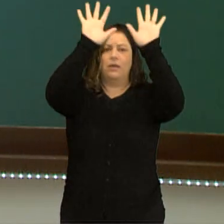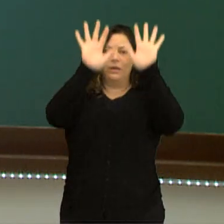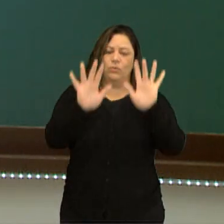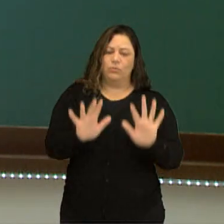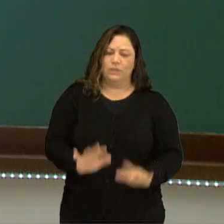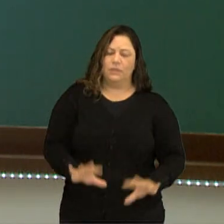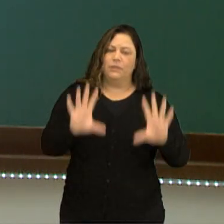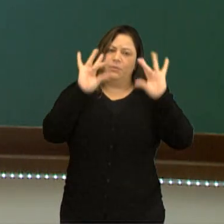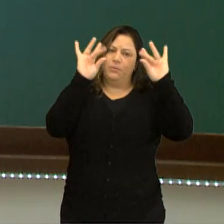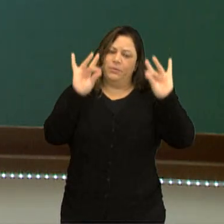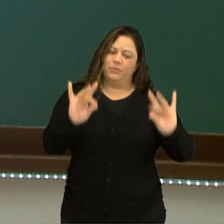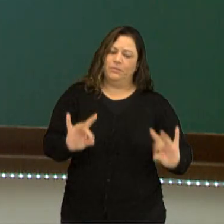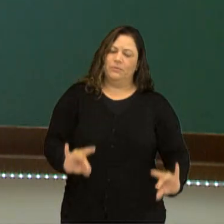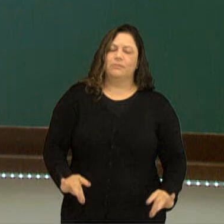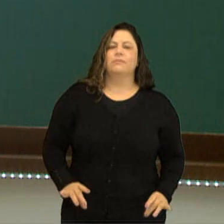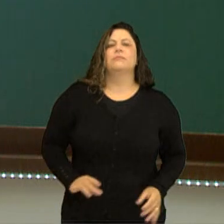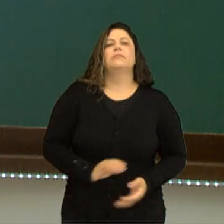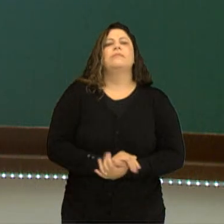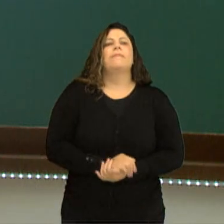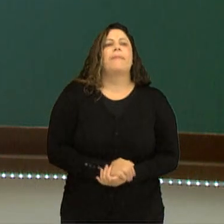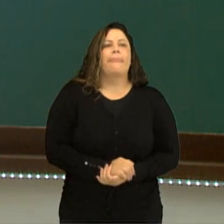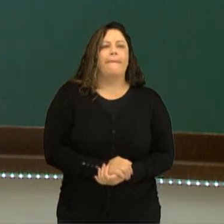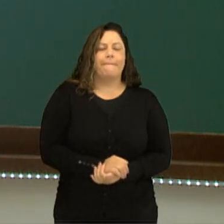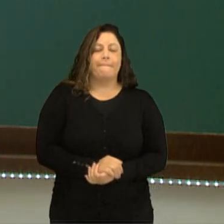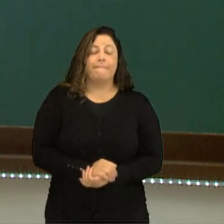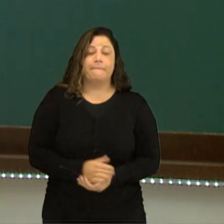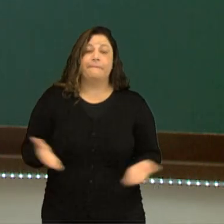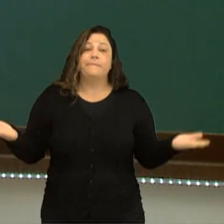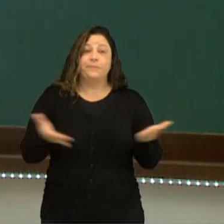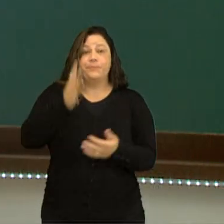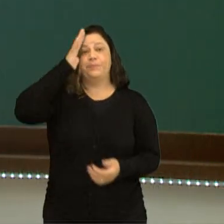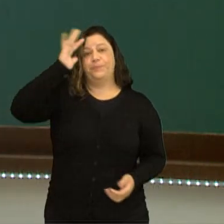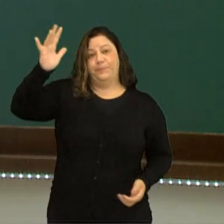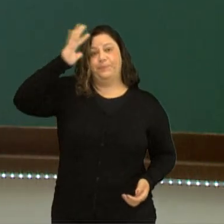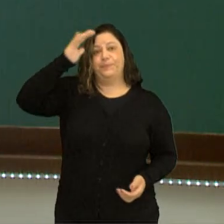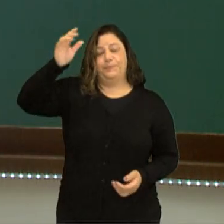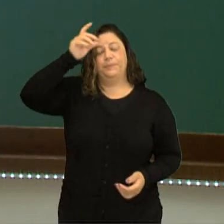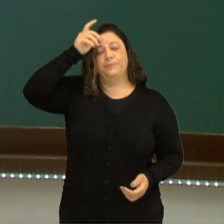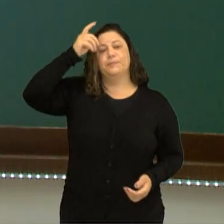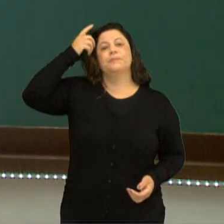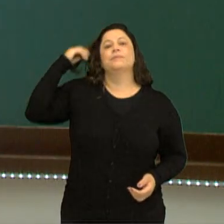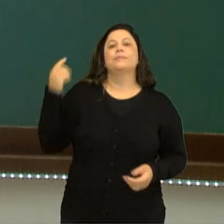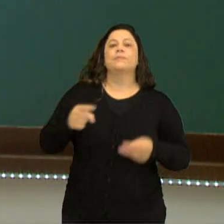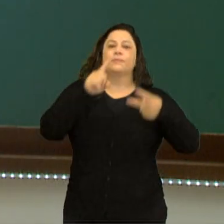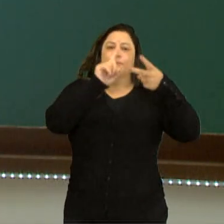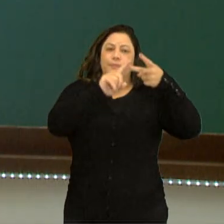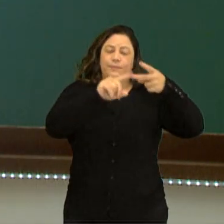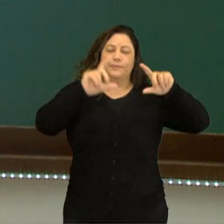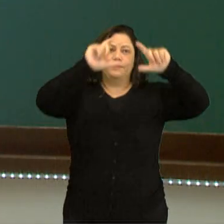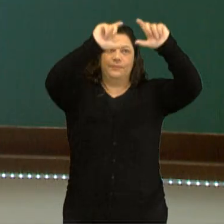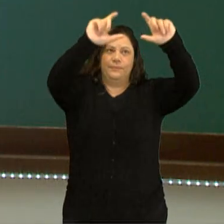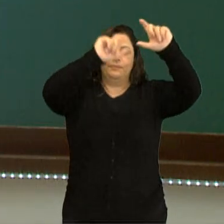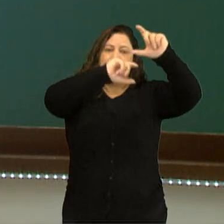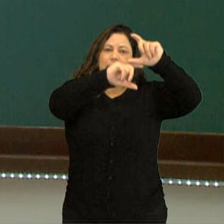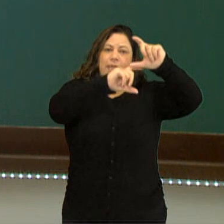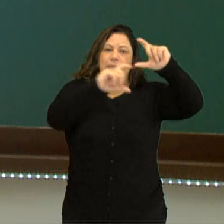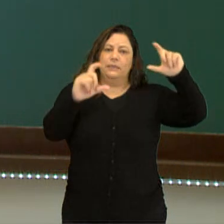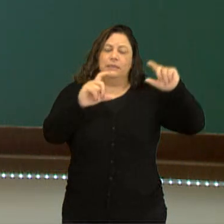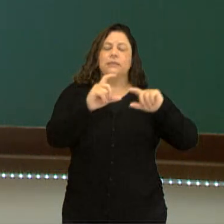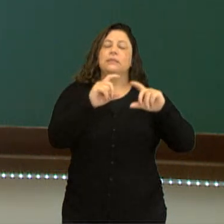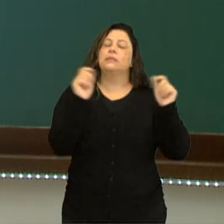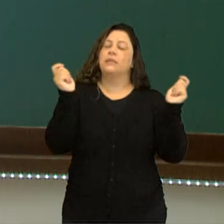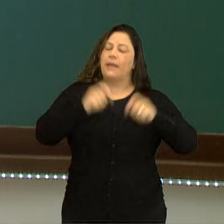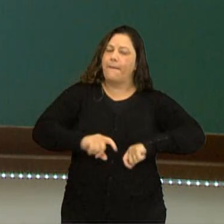tecido é um tecido fino. Agora vamos refletir. Numa segunda estrofe que lemos, também há uma associação